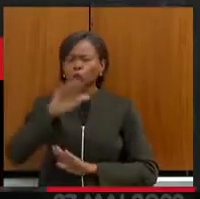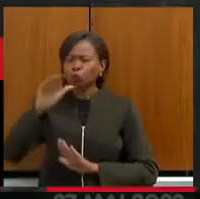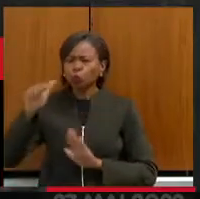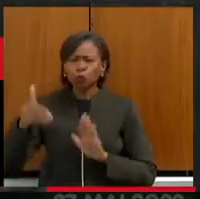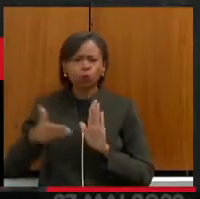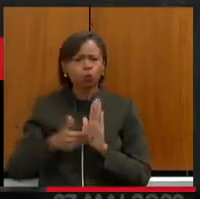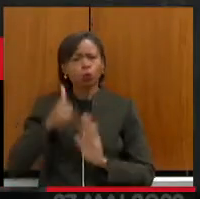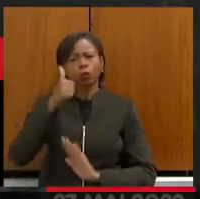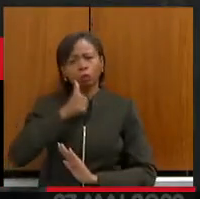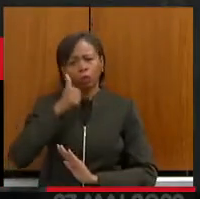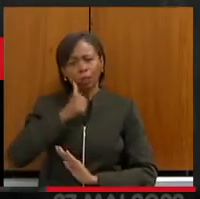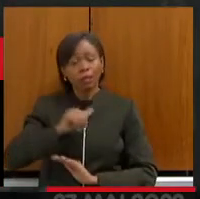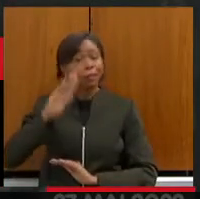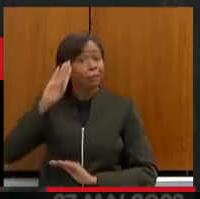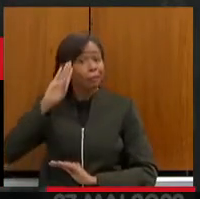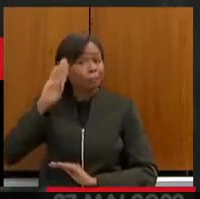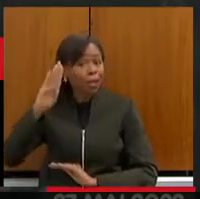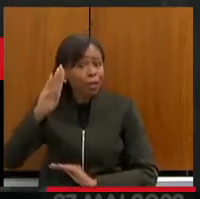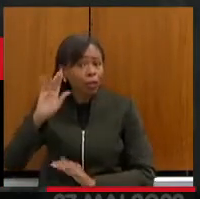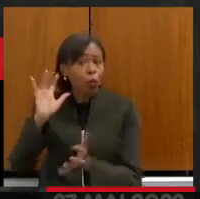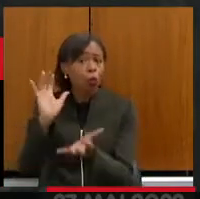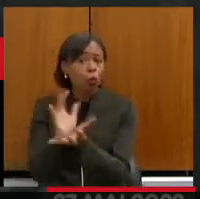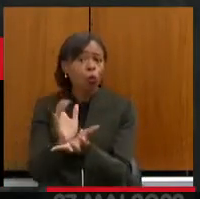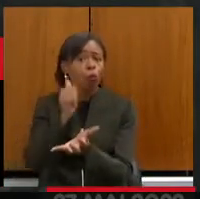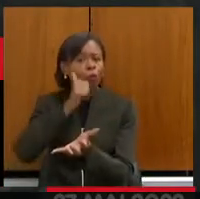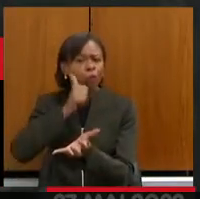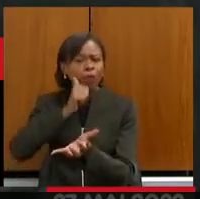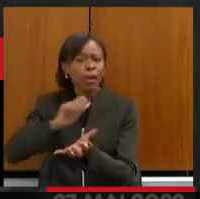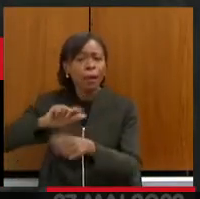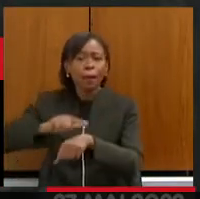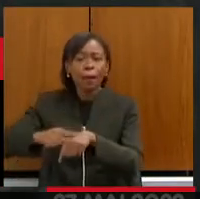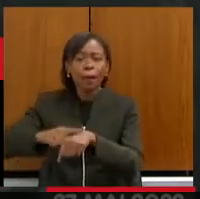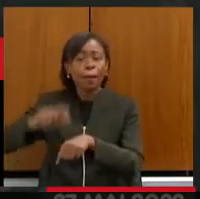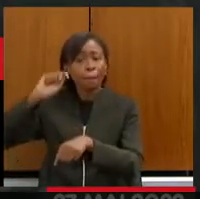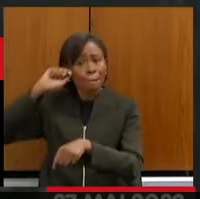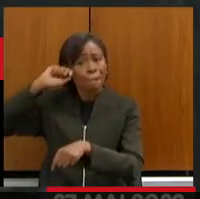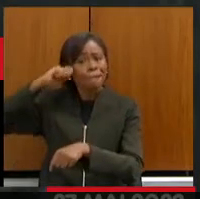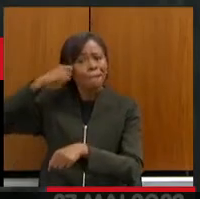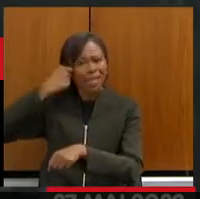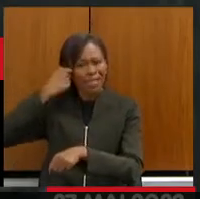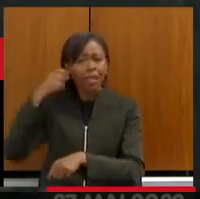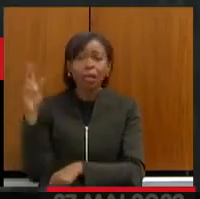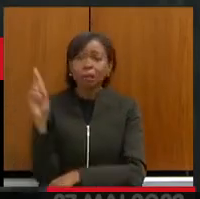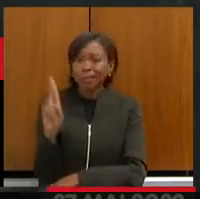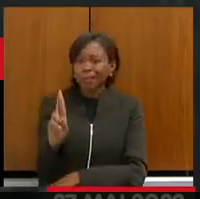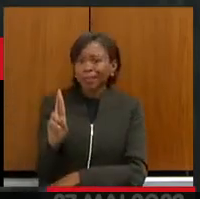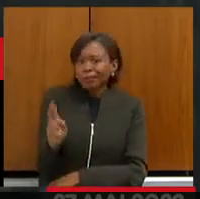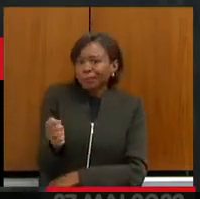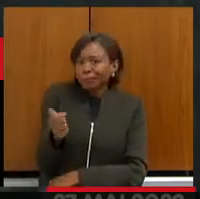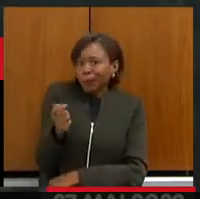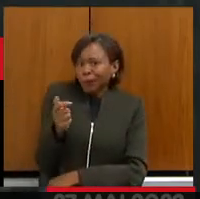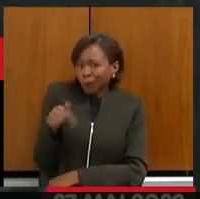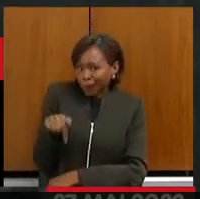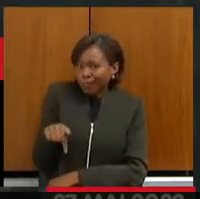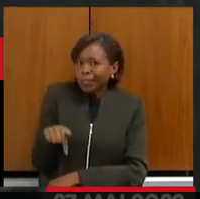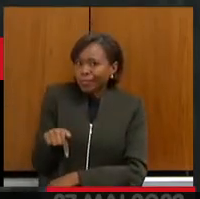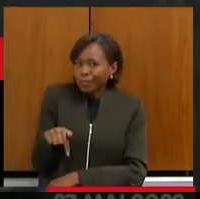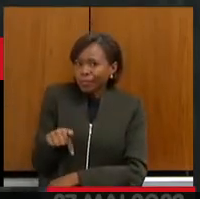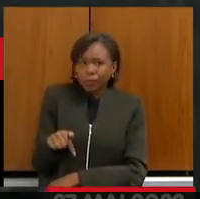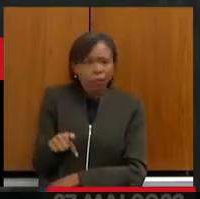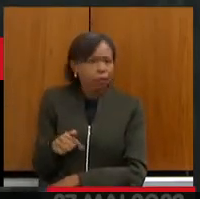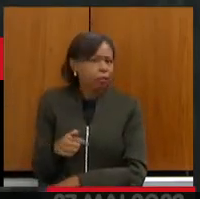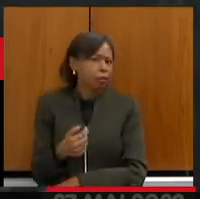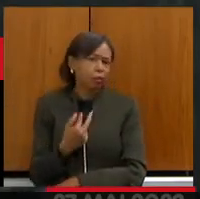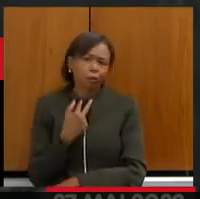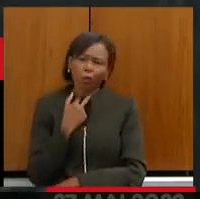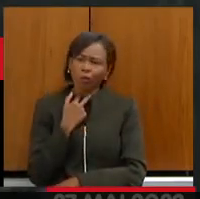mulheres especialmente as mulheres pretas tão poucas representadas neste Parlamento E isso não pode